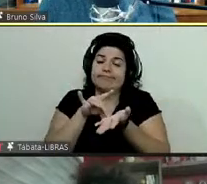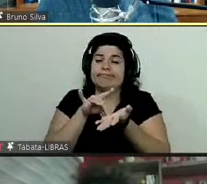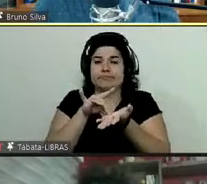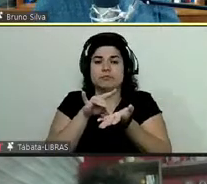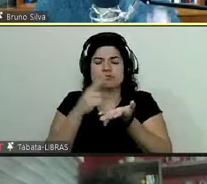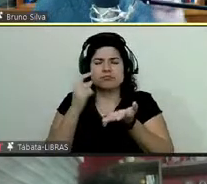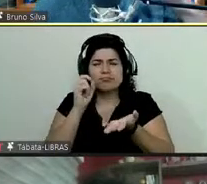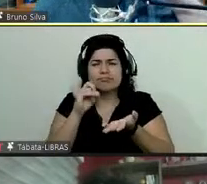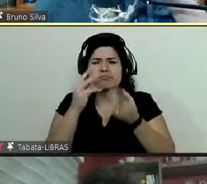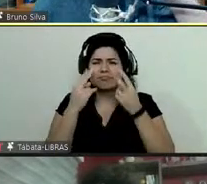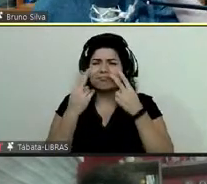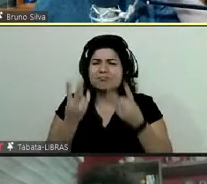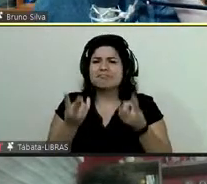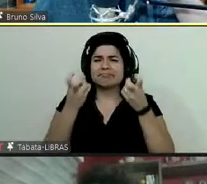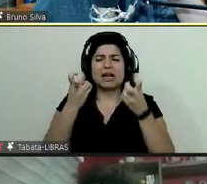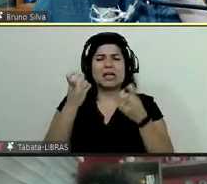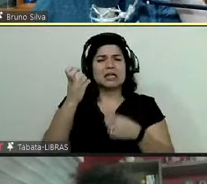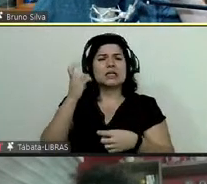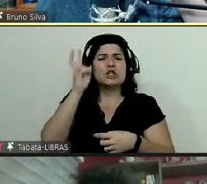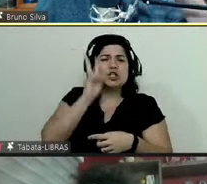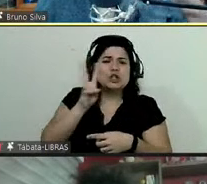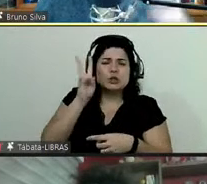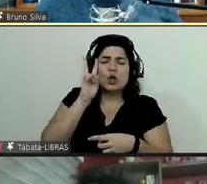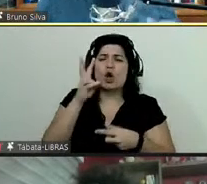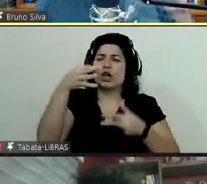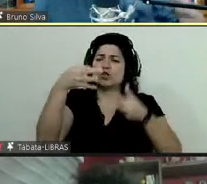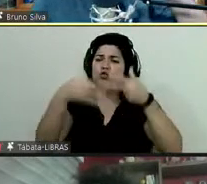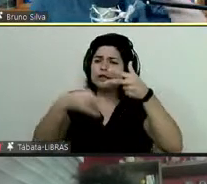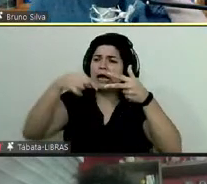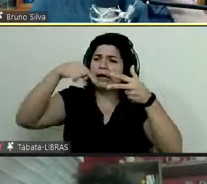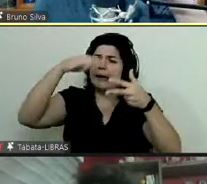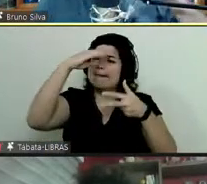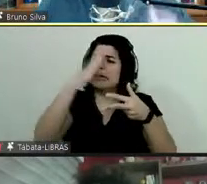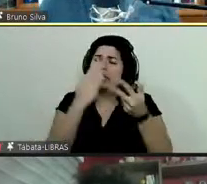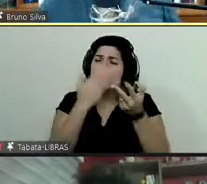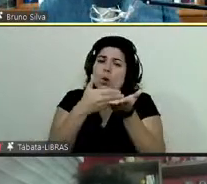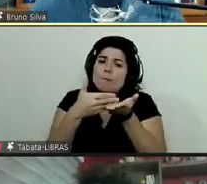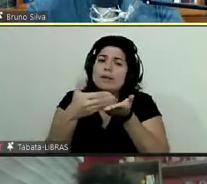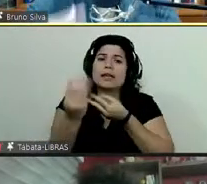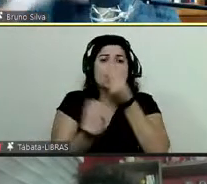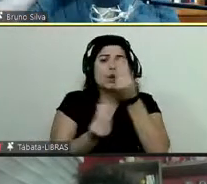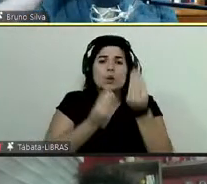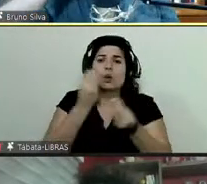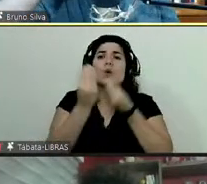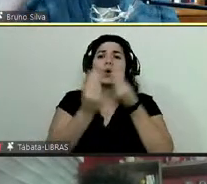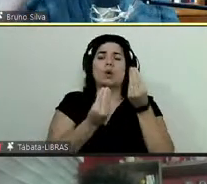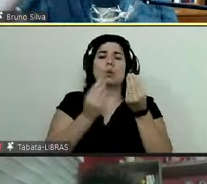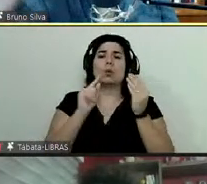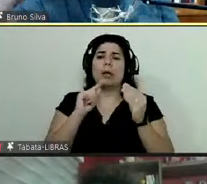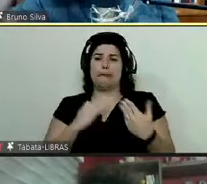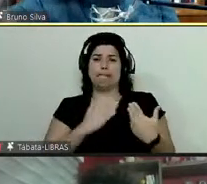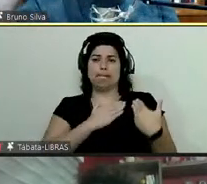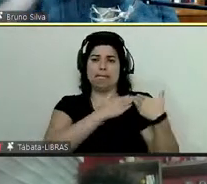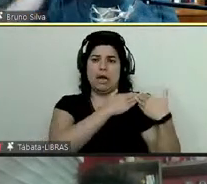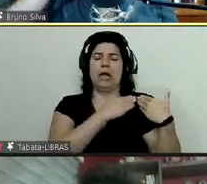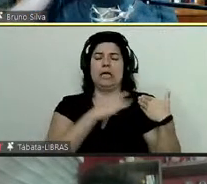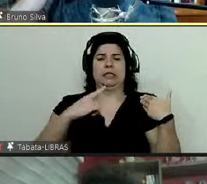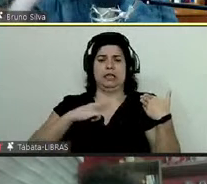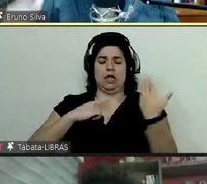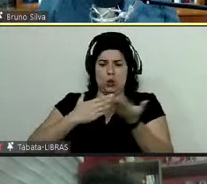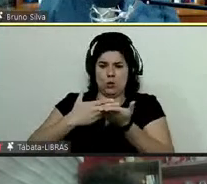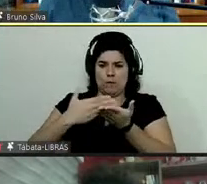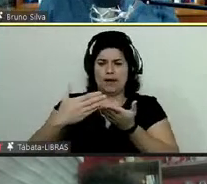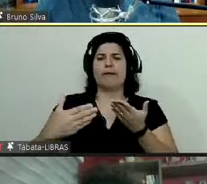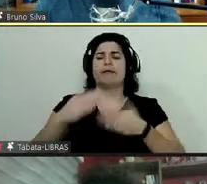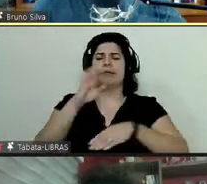gente observar em todo o histórico de formação do Judiciário do Brasil essa cultura bacharelesca que marcou a formação do estado